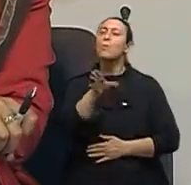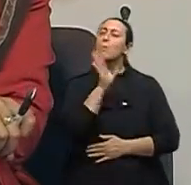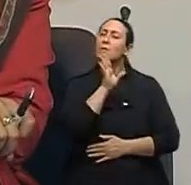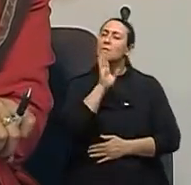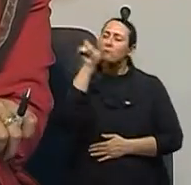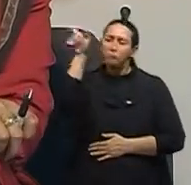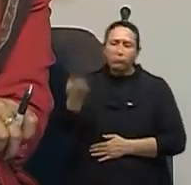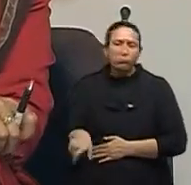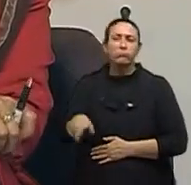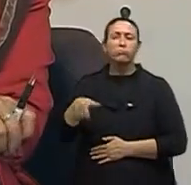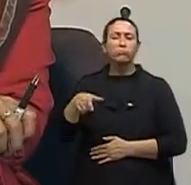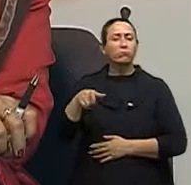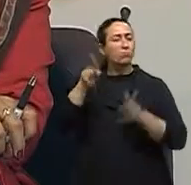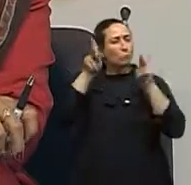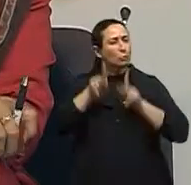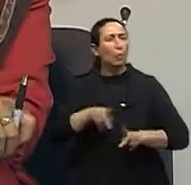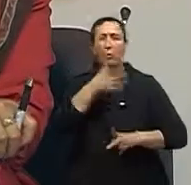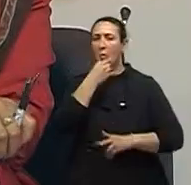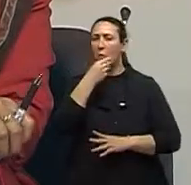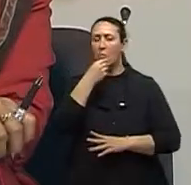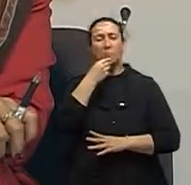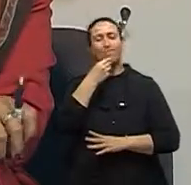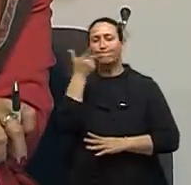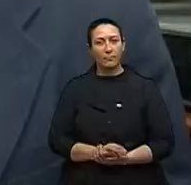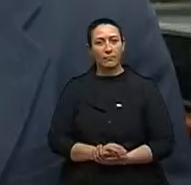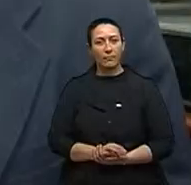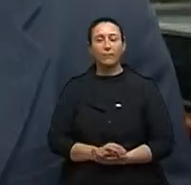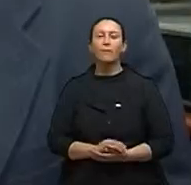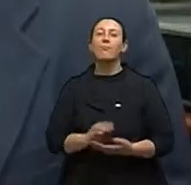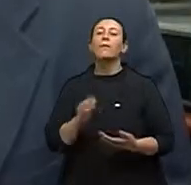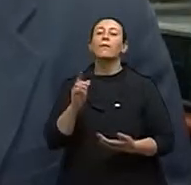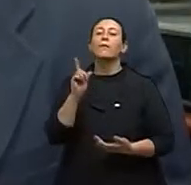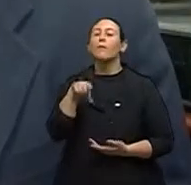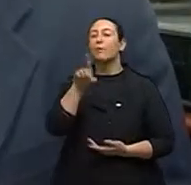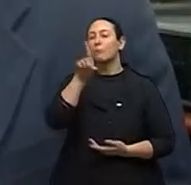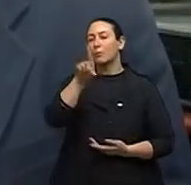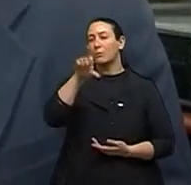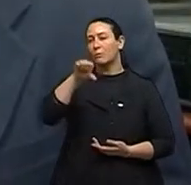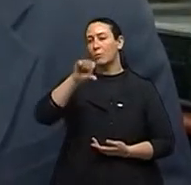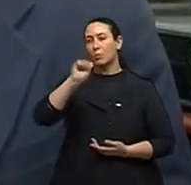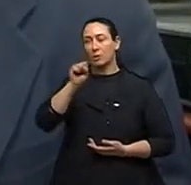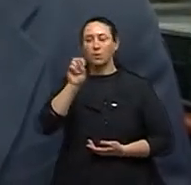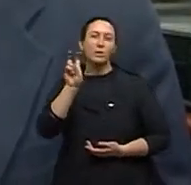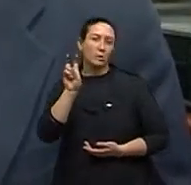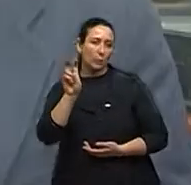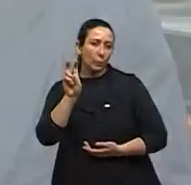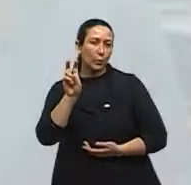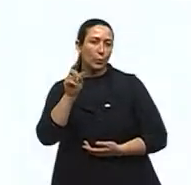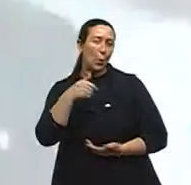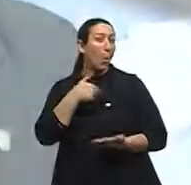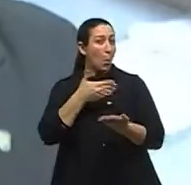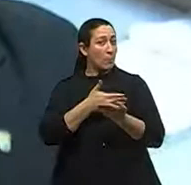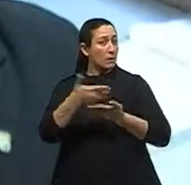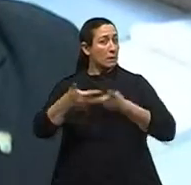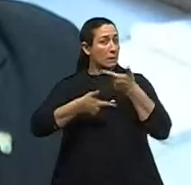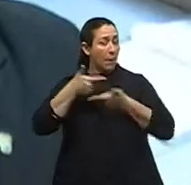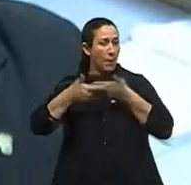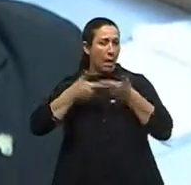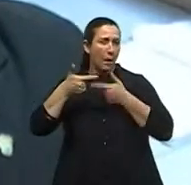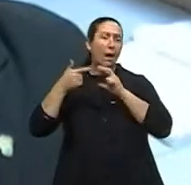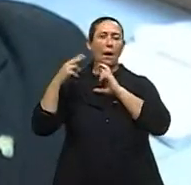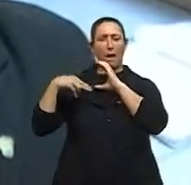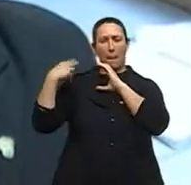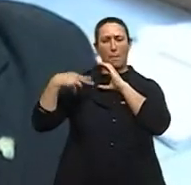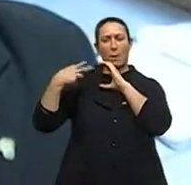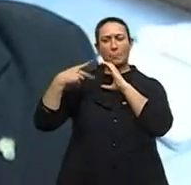vida que é um vitorioso vamos lá em 85 eu comecei a trabalhar na Câmara aqui na Câmara nós temos